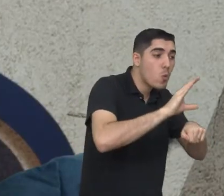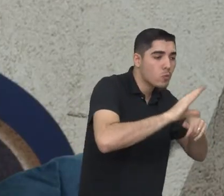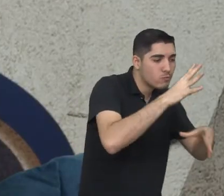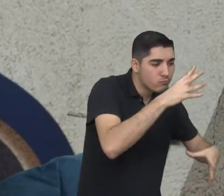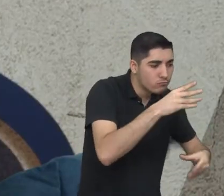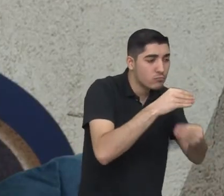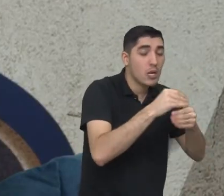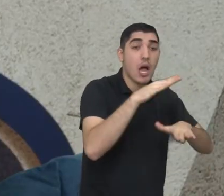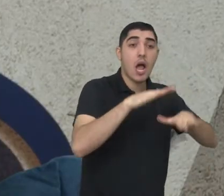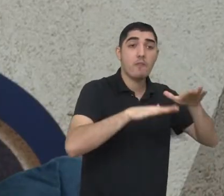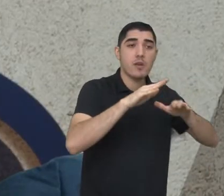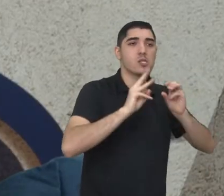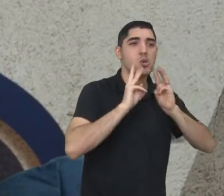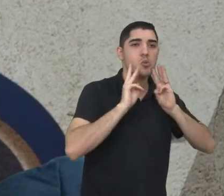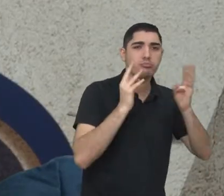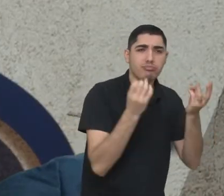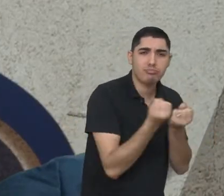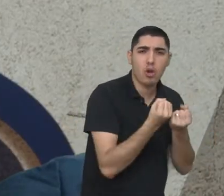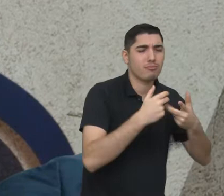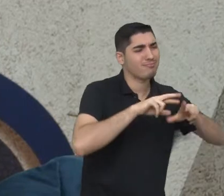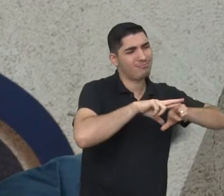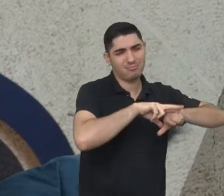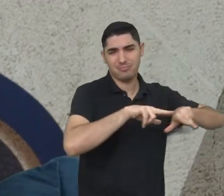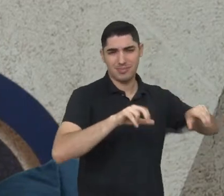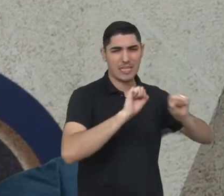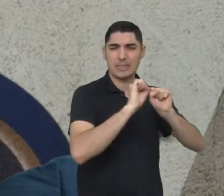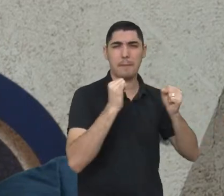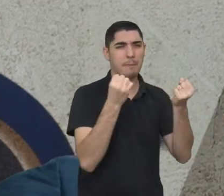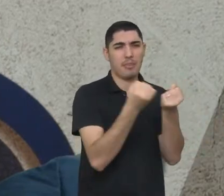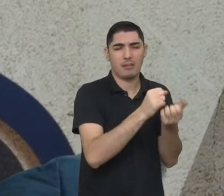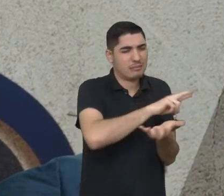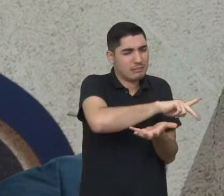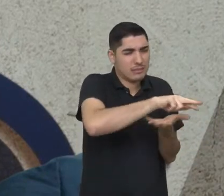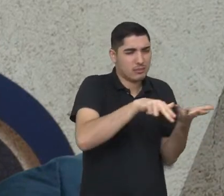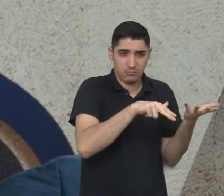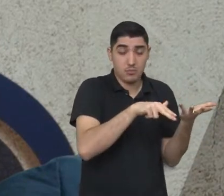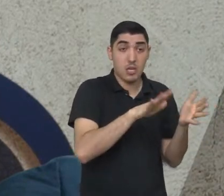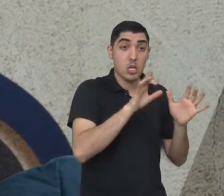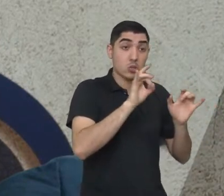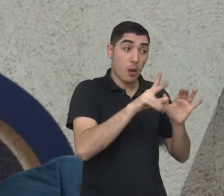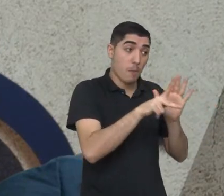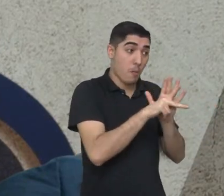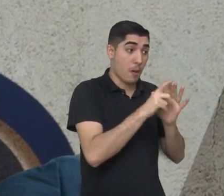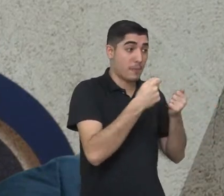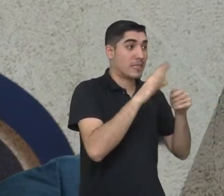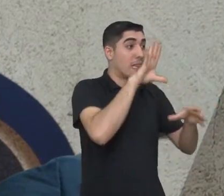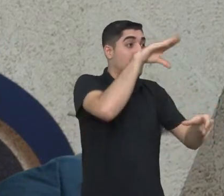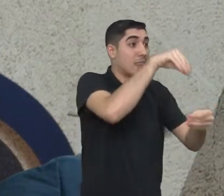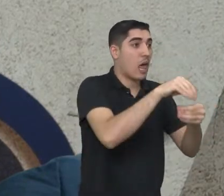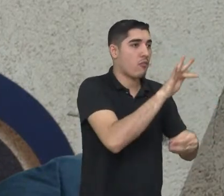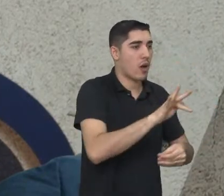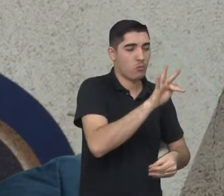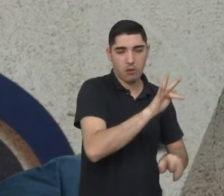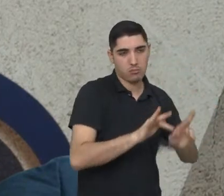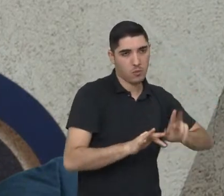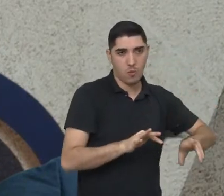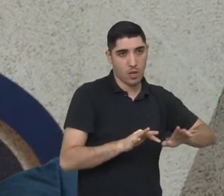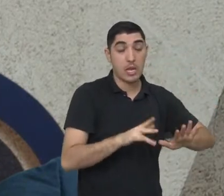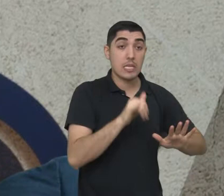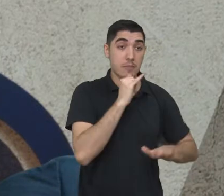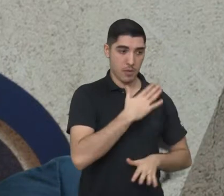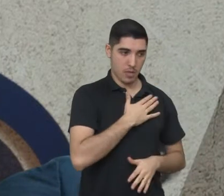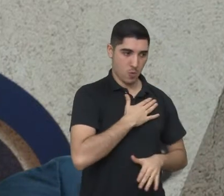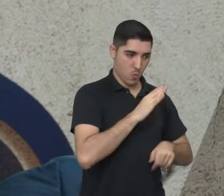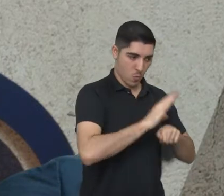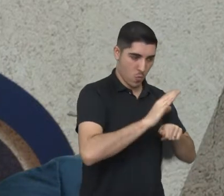extensão, seminários que você participa. Então, é um estudo focado, não necessariamente em uma instituição. Boa. Então, no meu caso